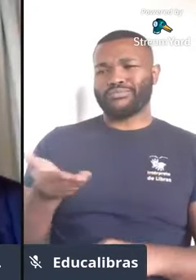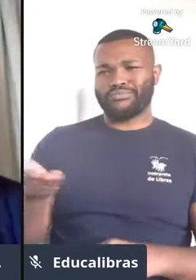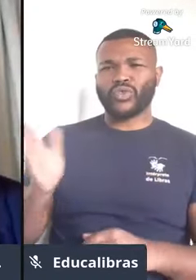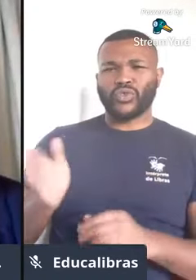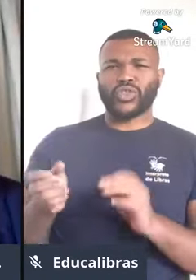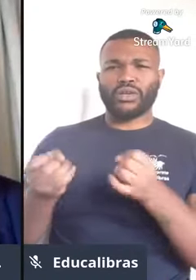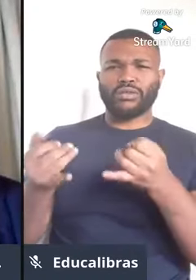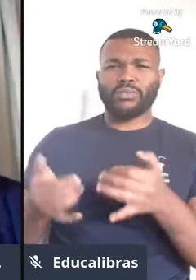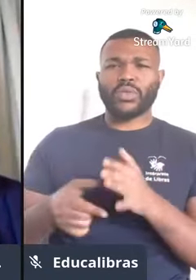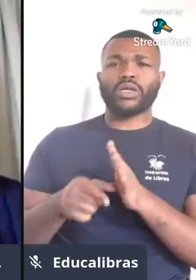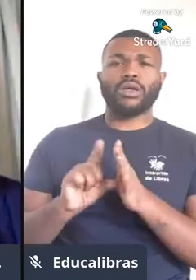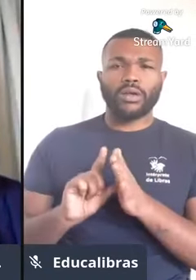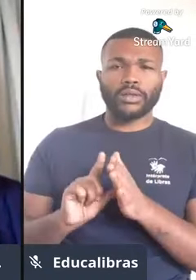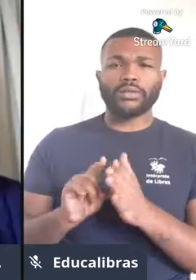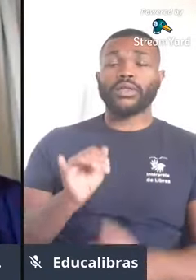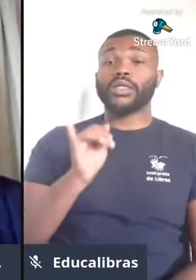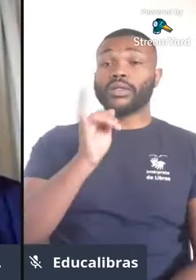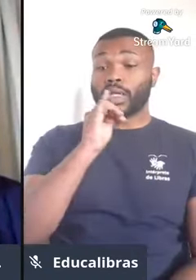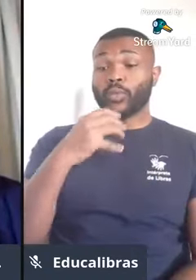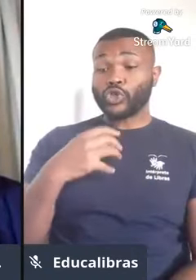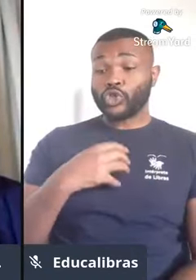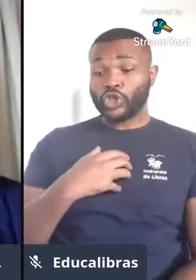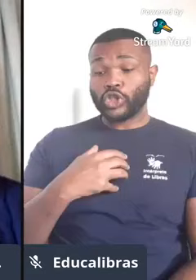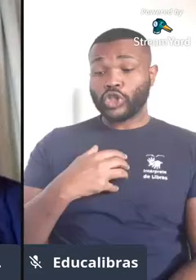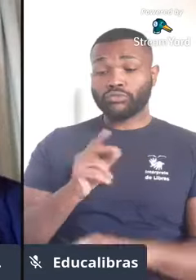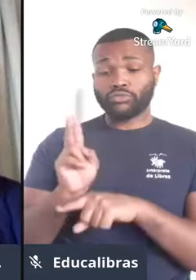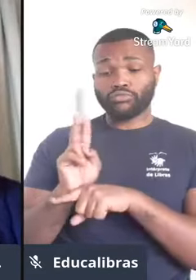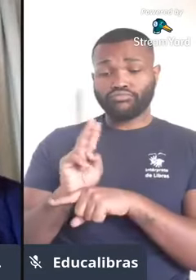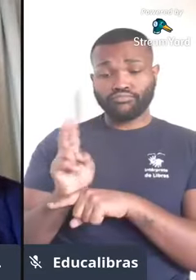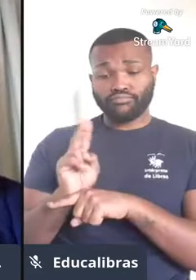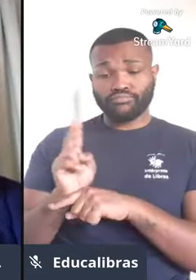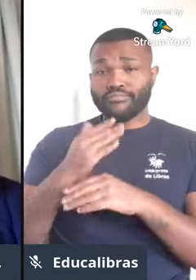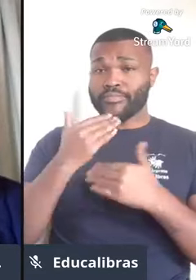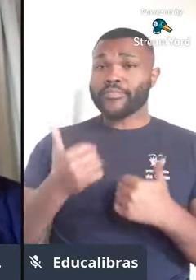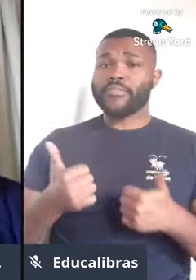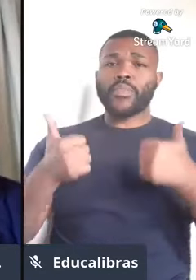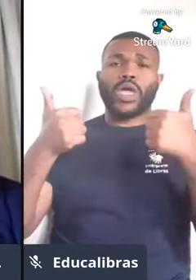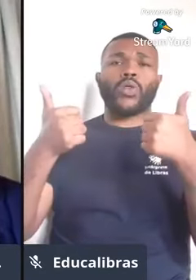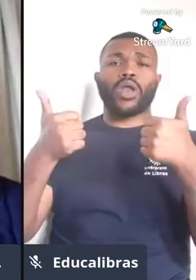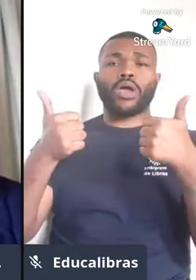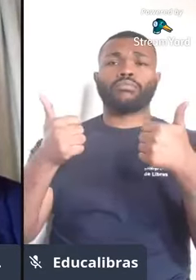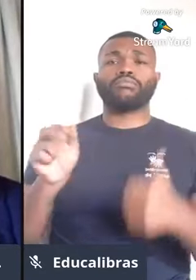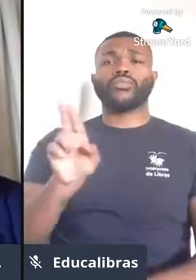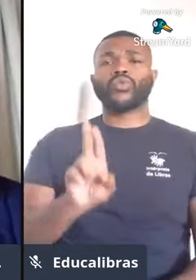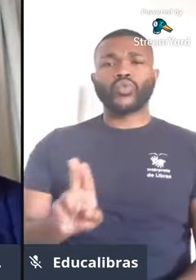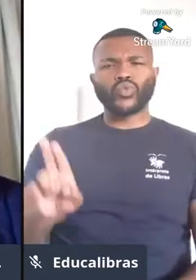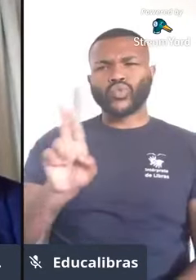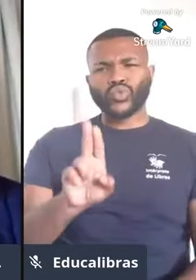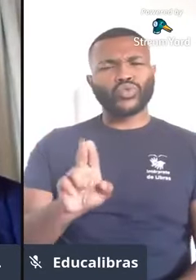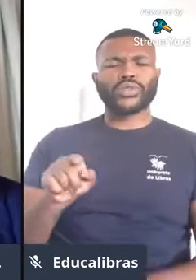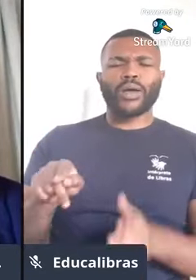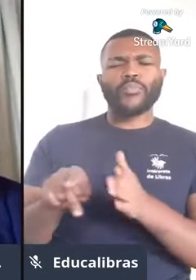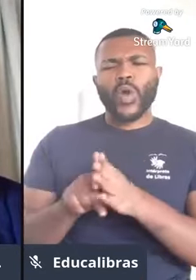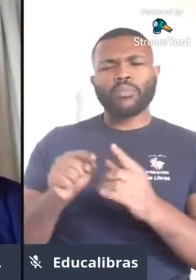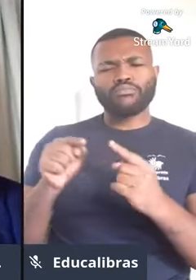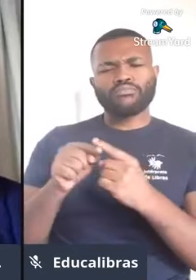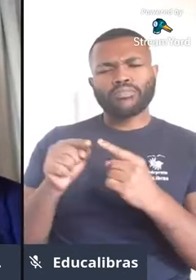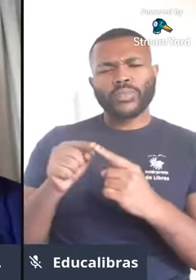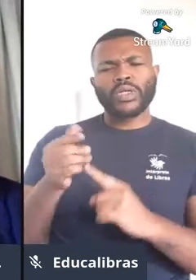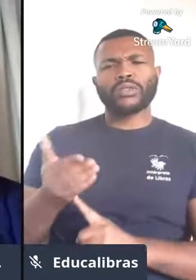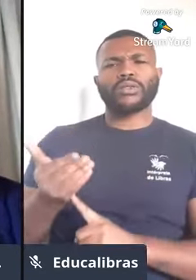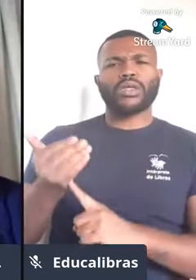as formas de fiscalização, nos utilizando, inclusive, cada vez mais dos recursos tecnológicos, de maneira que nós não tenhamos